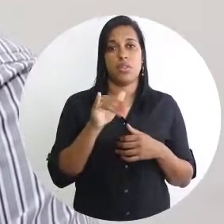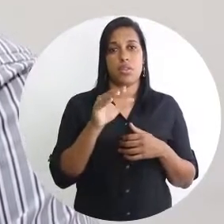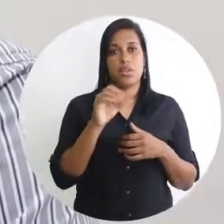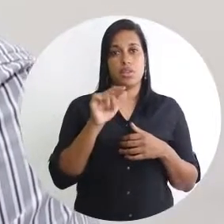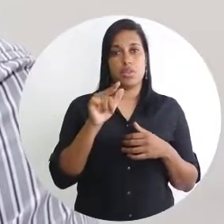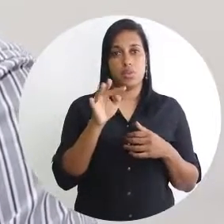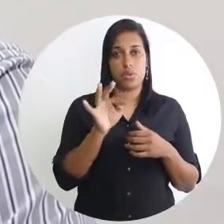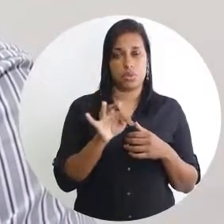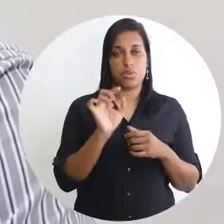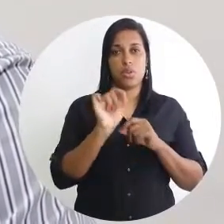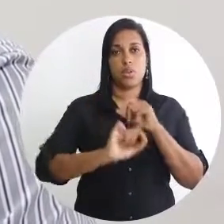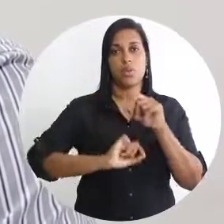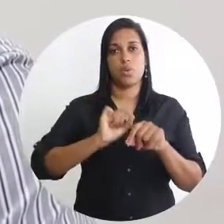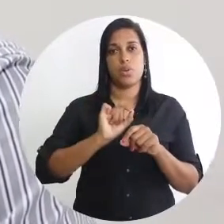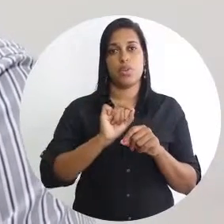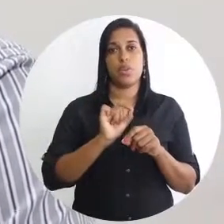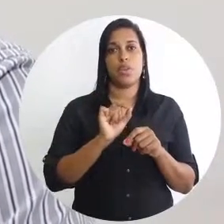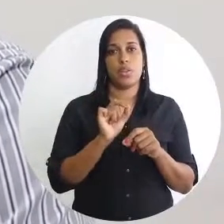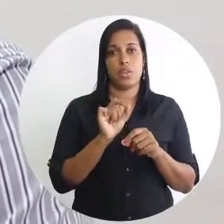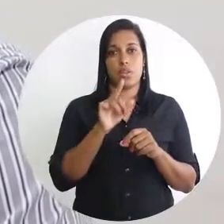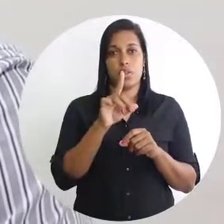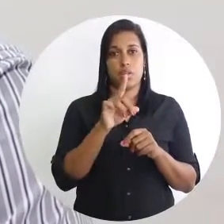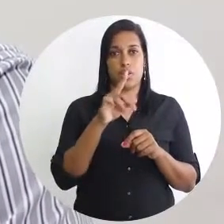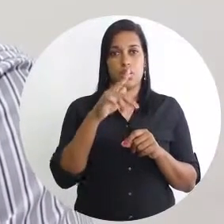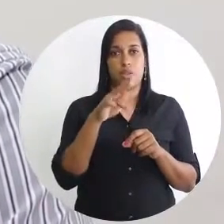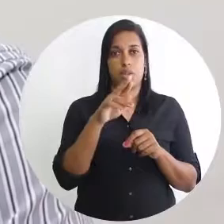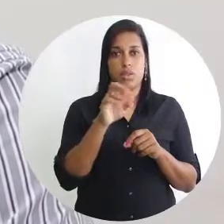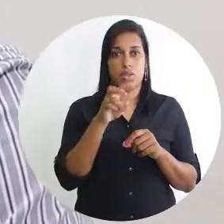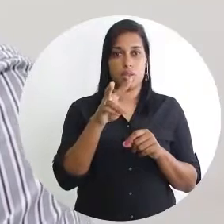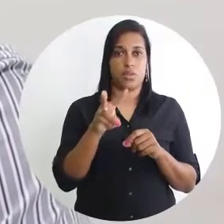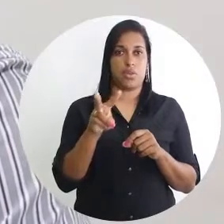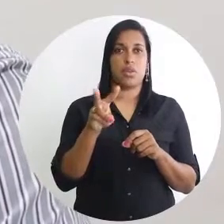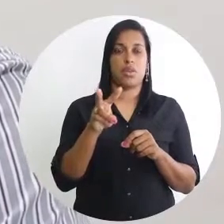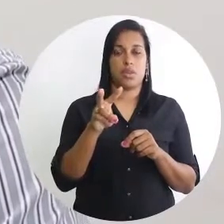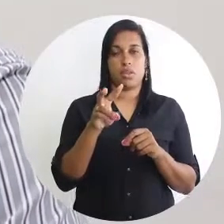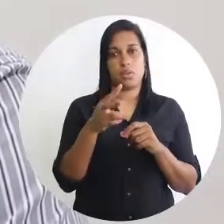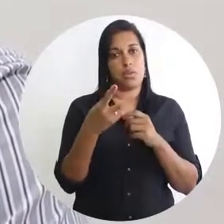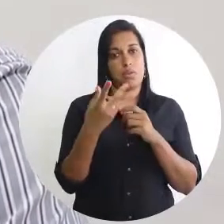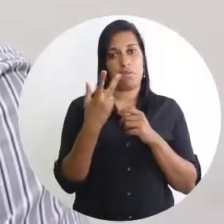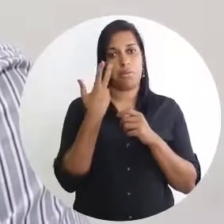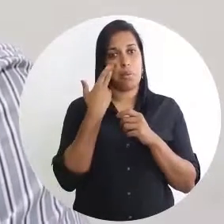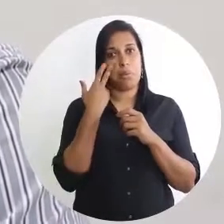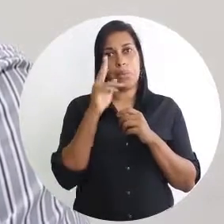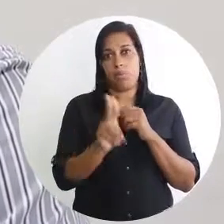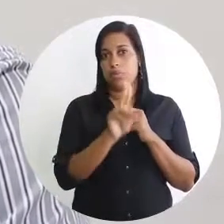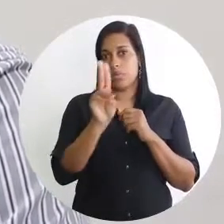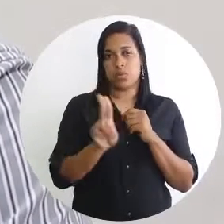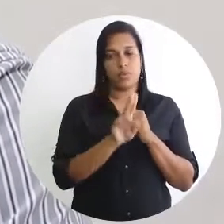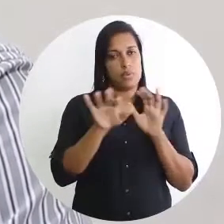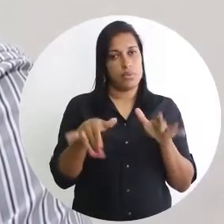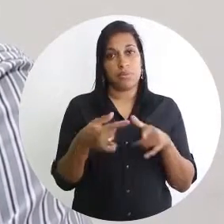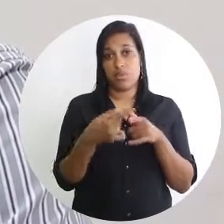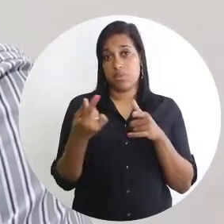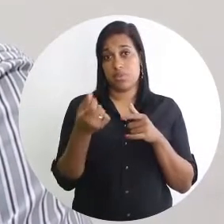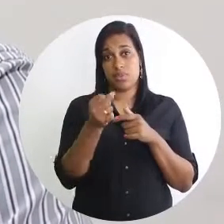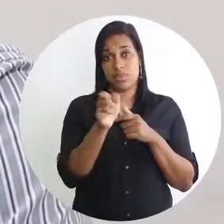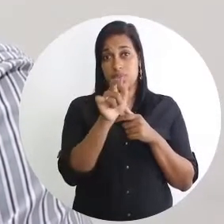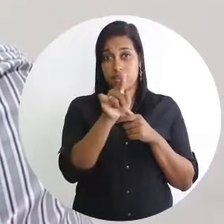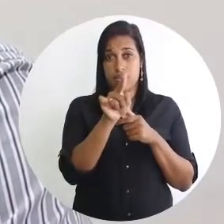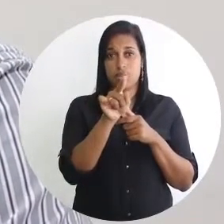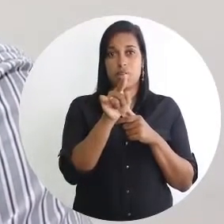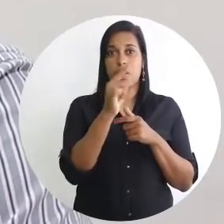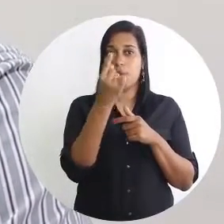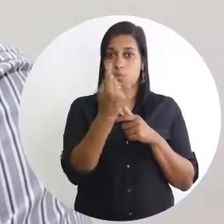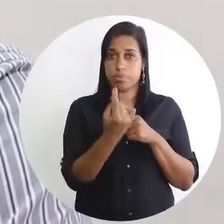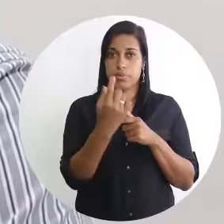ele é uma classe deprecated, certo? Ou seja, não é muito recomendado usar, porque se você definir